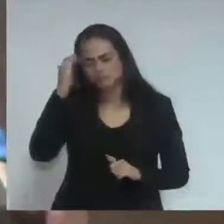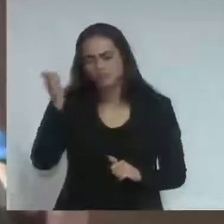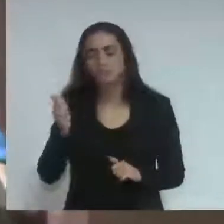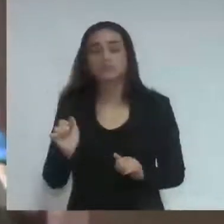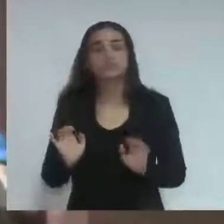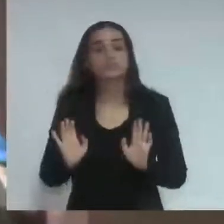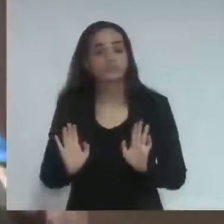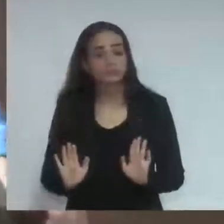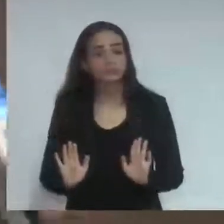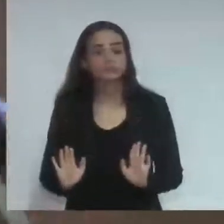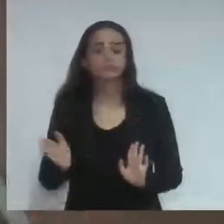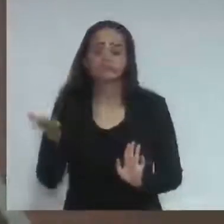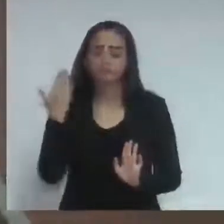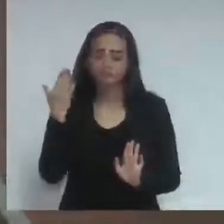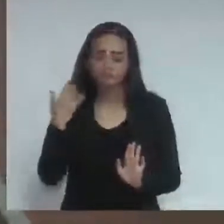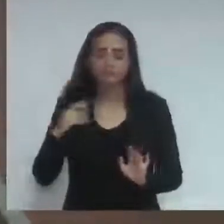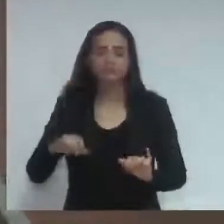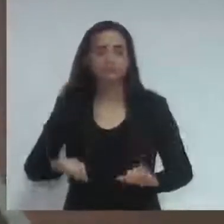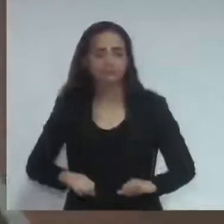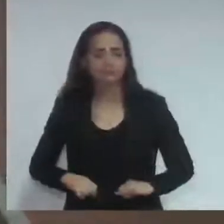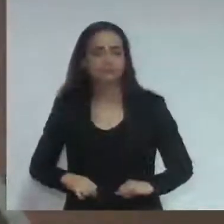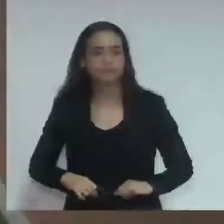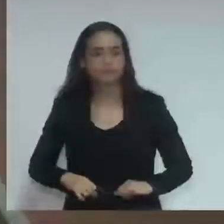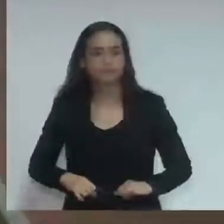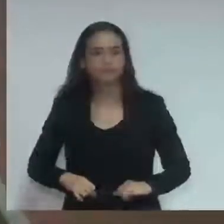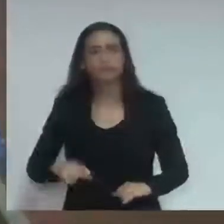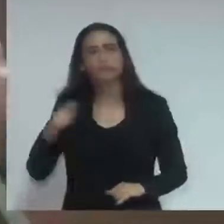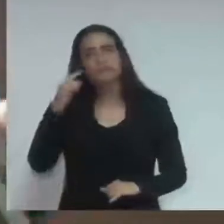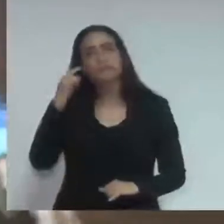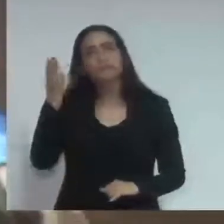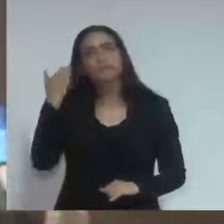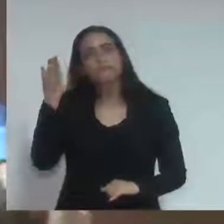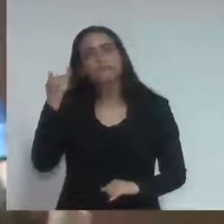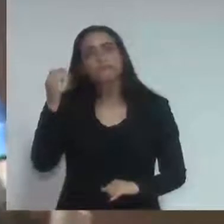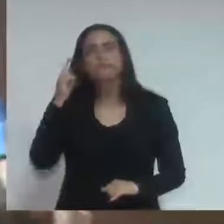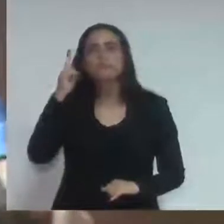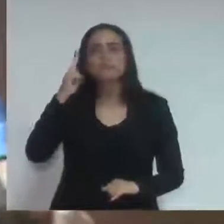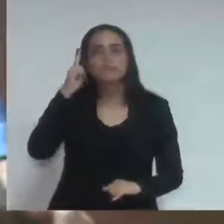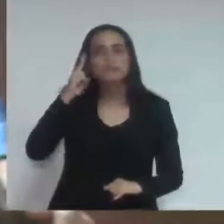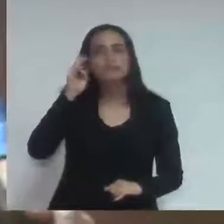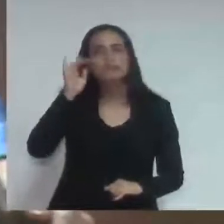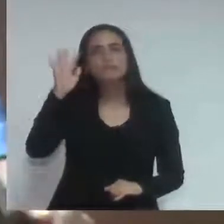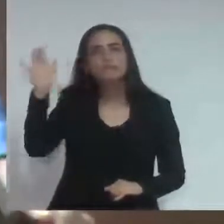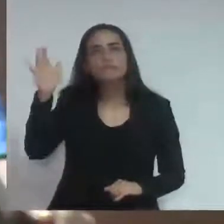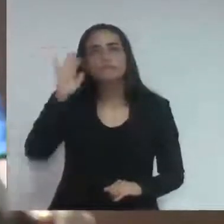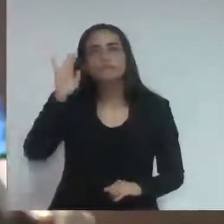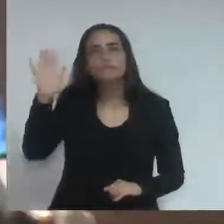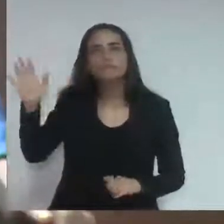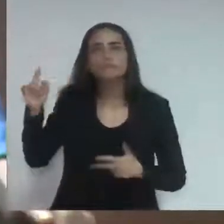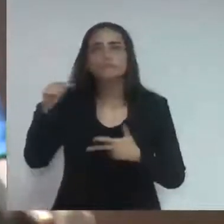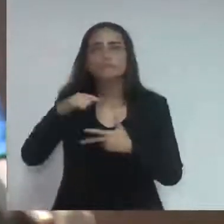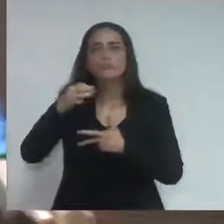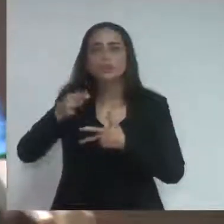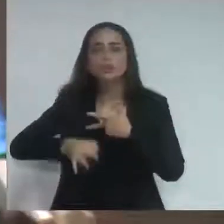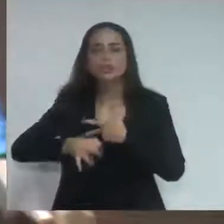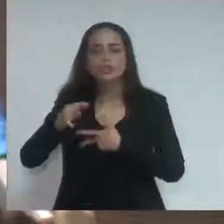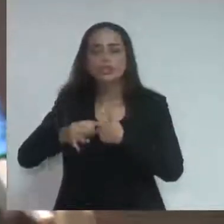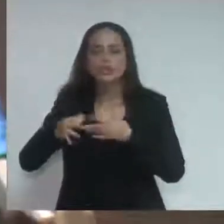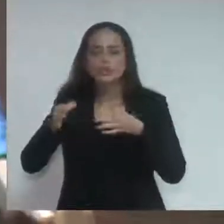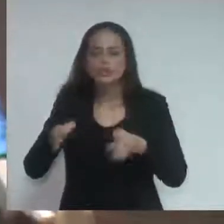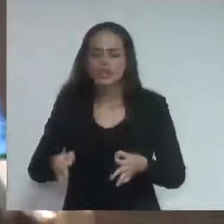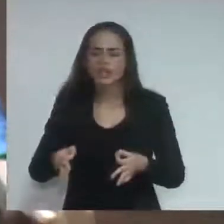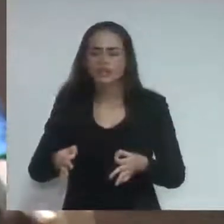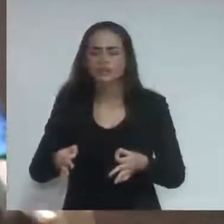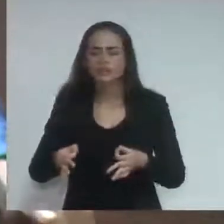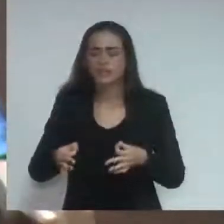sei disso, eu já tive num dia assim, a ilusão de que o judiciário era justo. Hoje eu acho que o poder judiciário